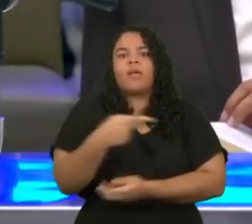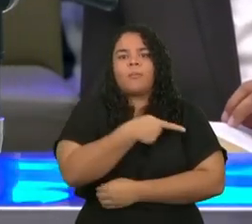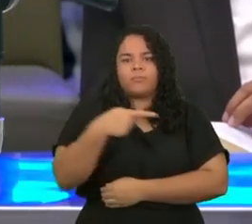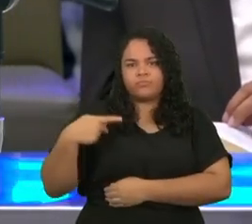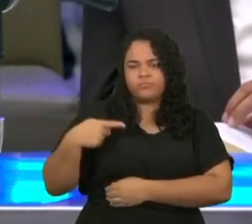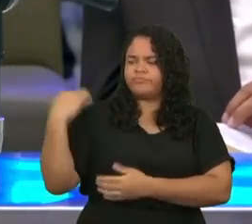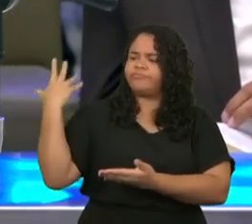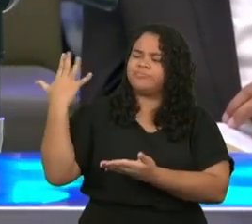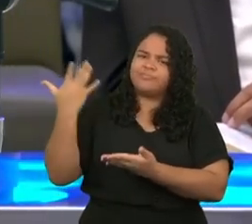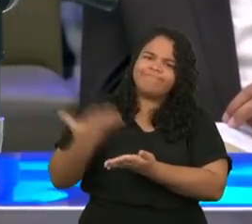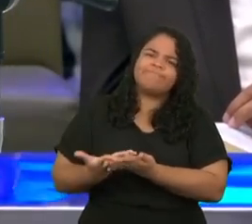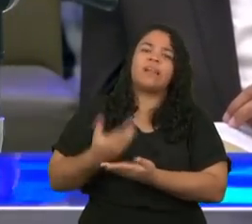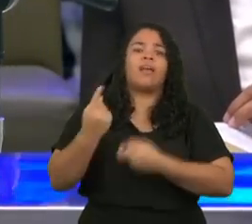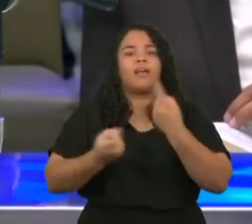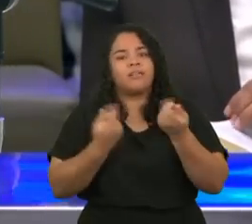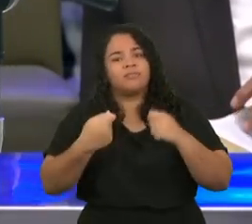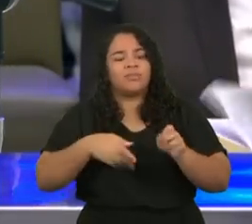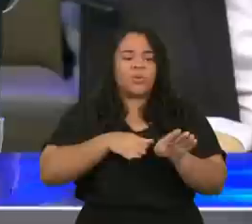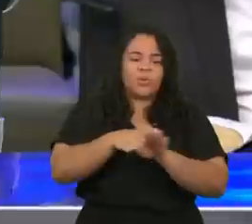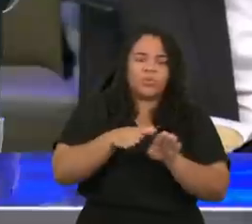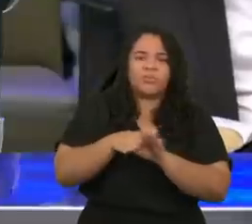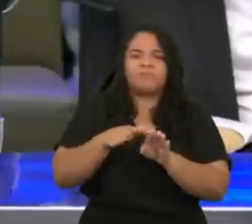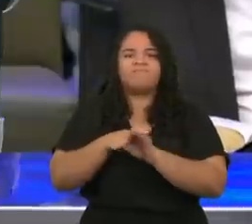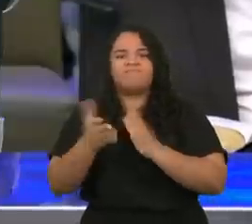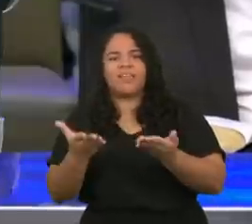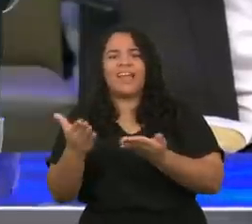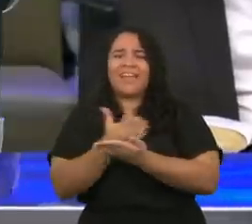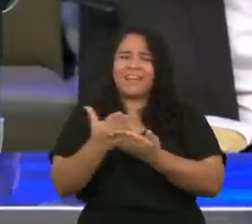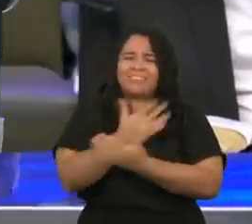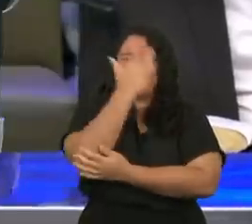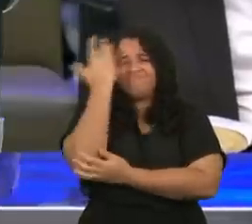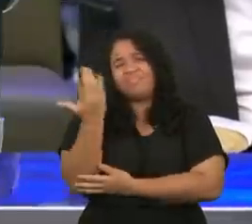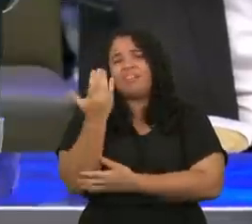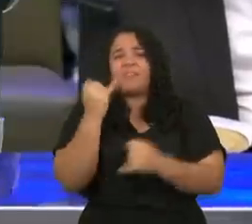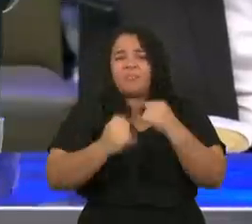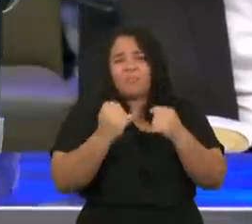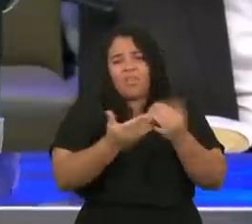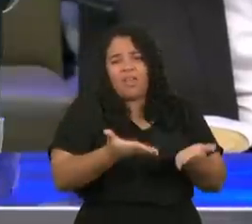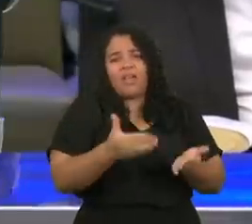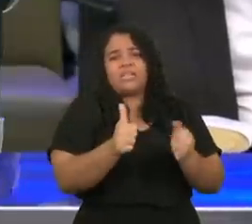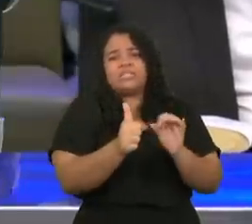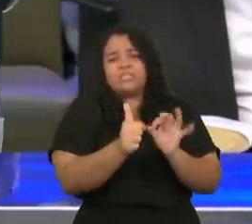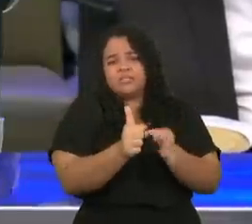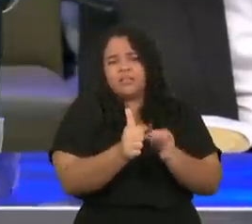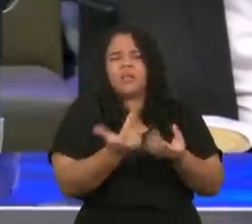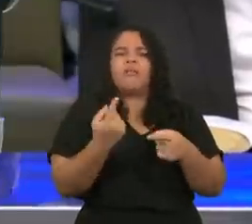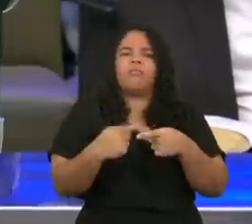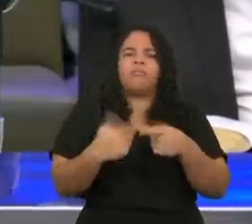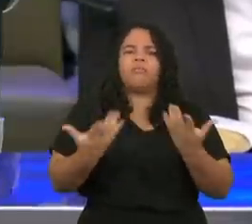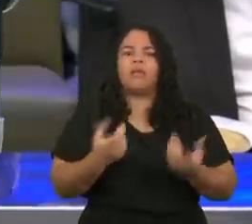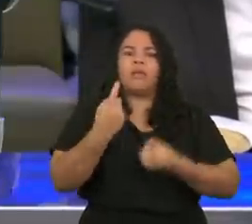anos Tenho tratado assuntos semelhantes a pessoa começa a namorar um rapaz